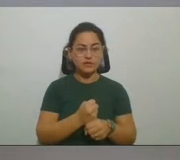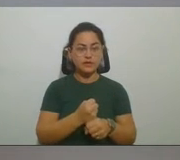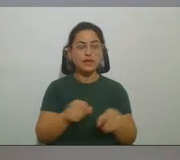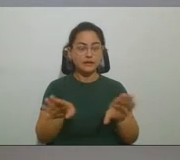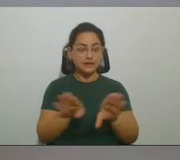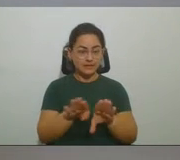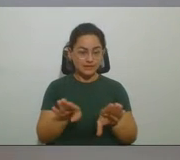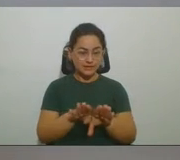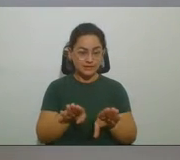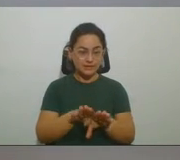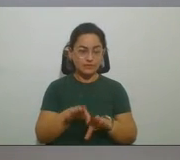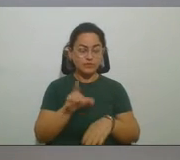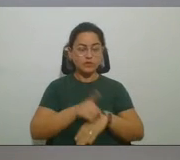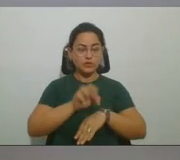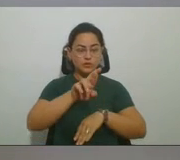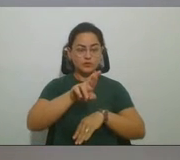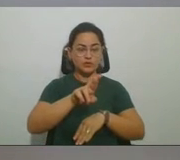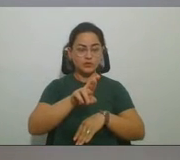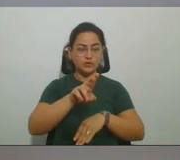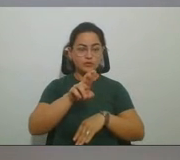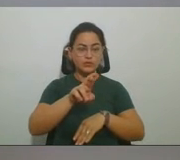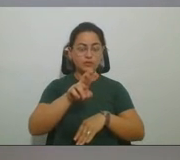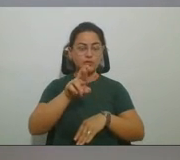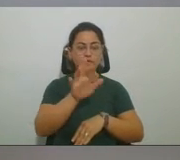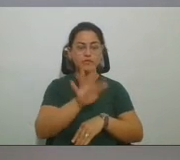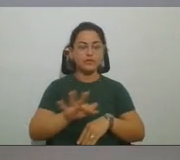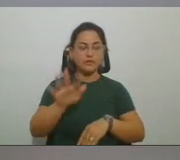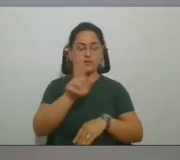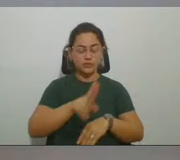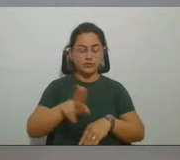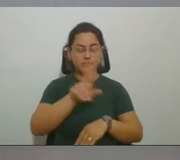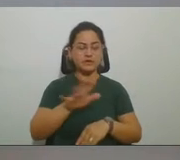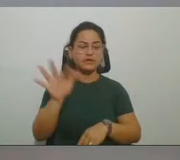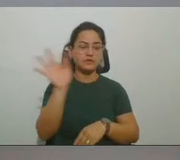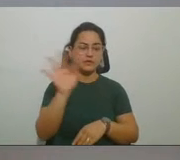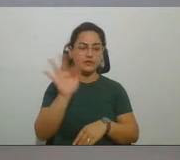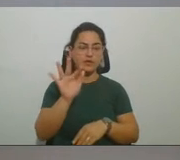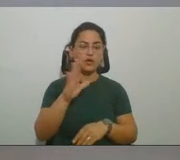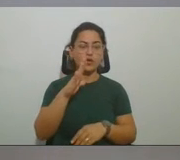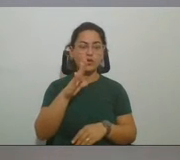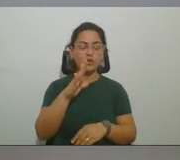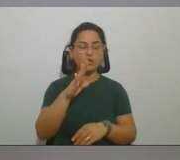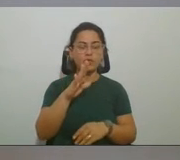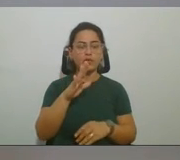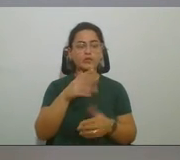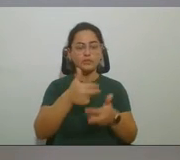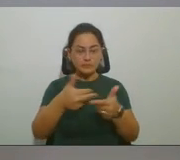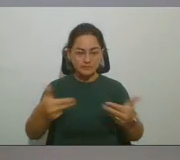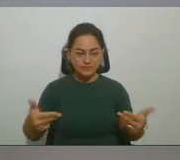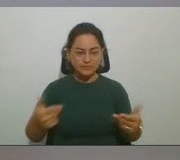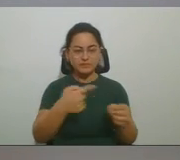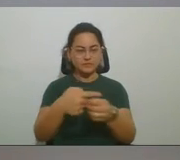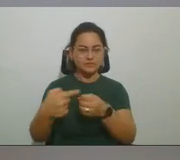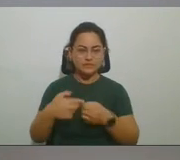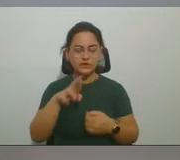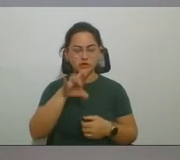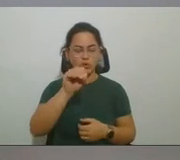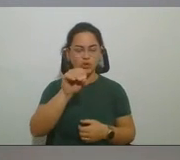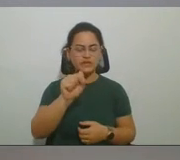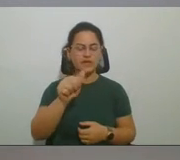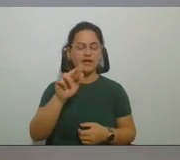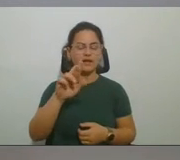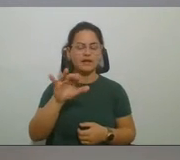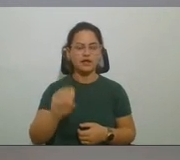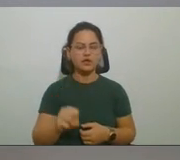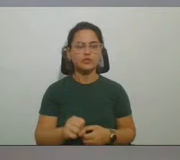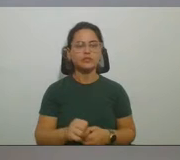causa nas universidades argentinas de Córdoba, Mar del Plata, do Centro, de Rosário e de